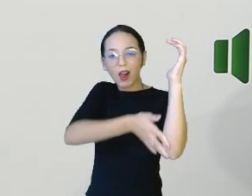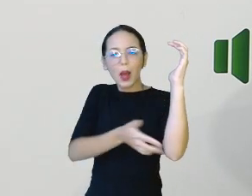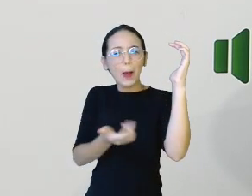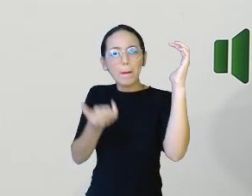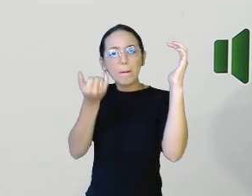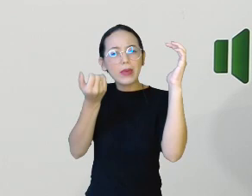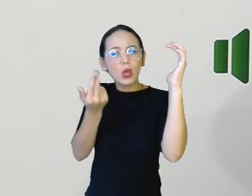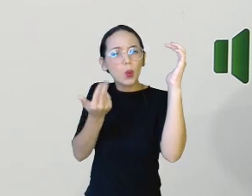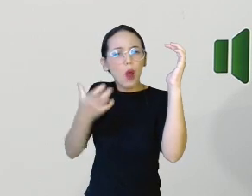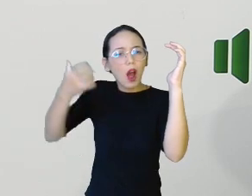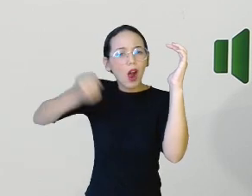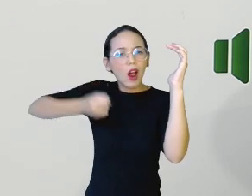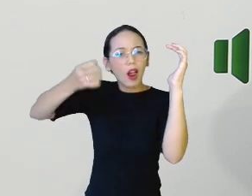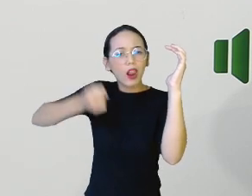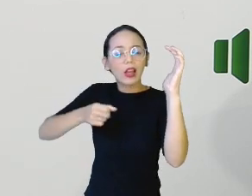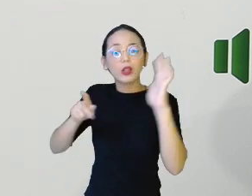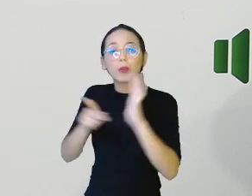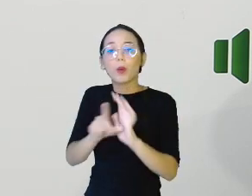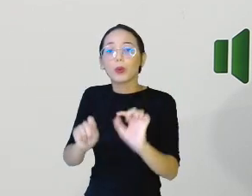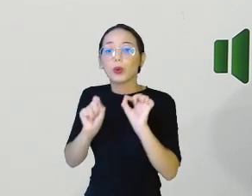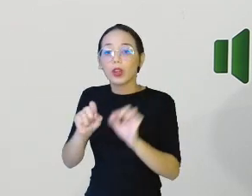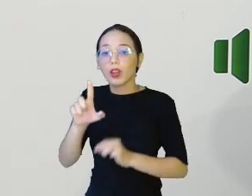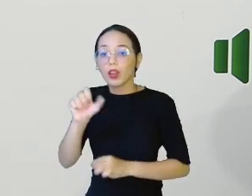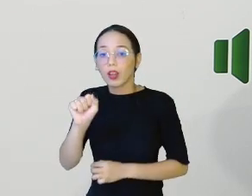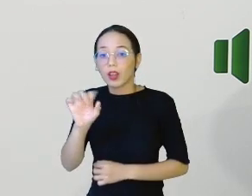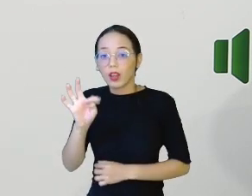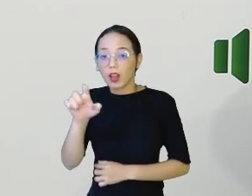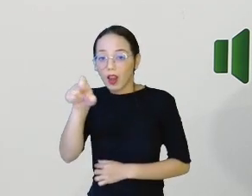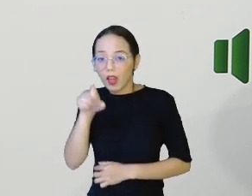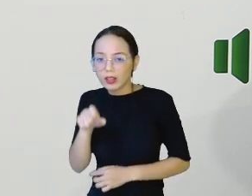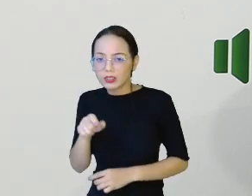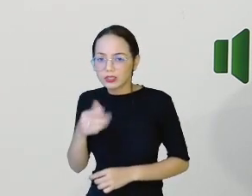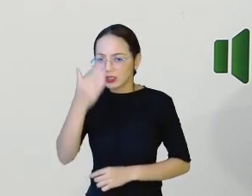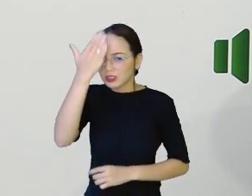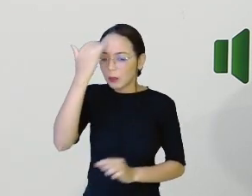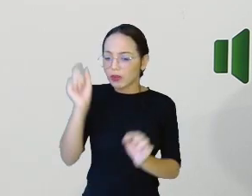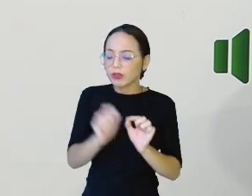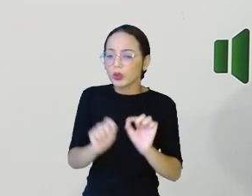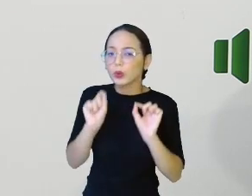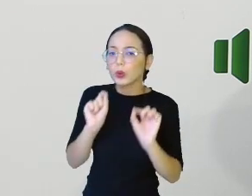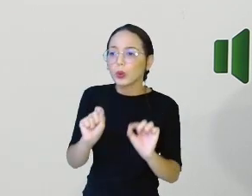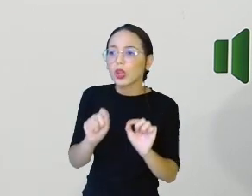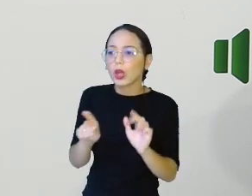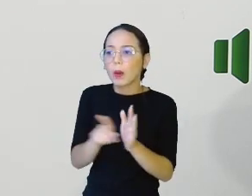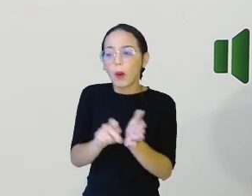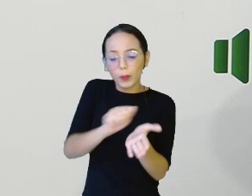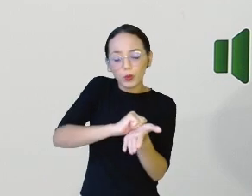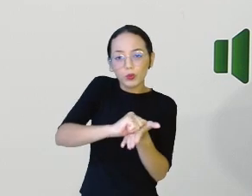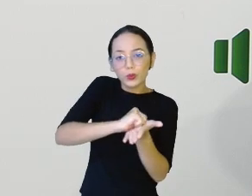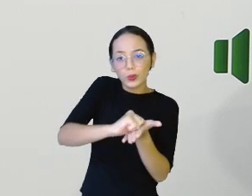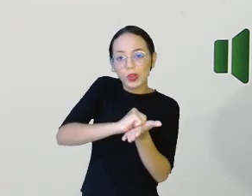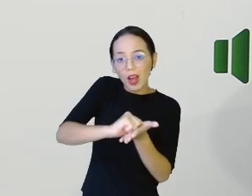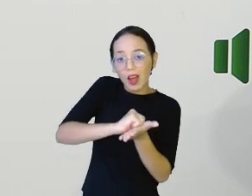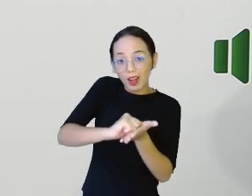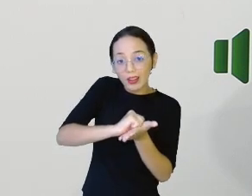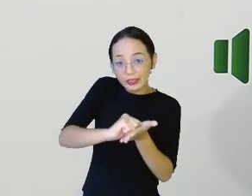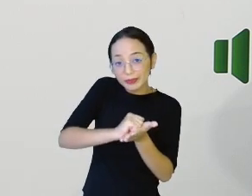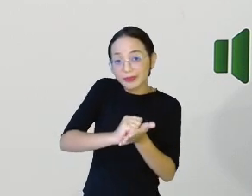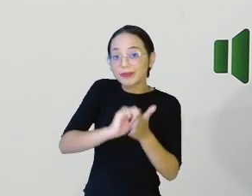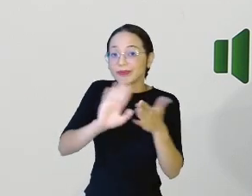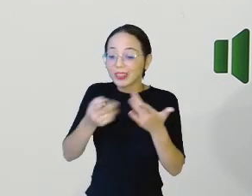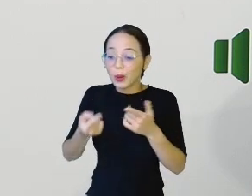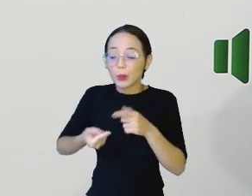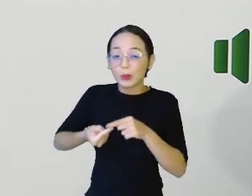leite. É o látex. E sabe o que pode ser feito com esse látex? A borracha. Então, há um